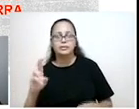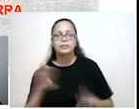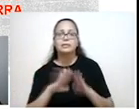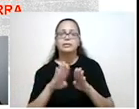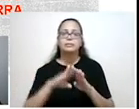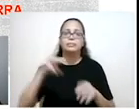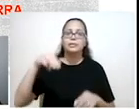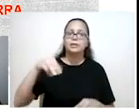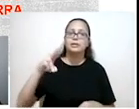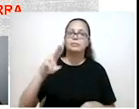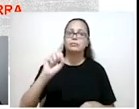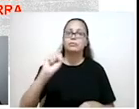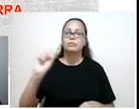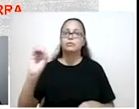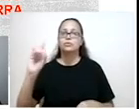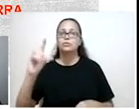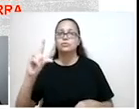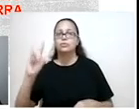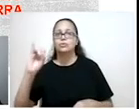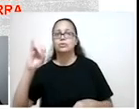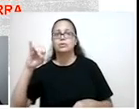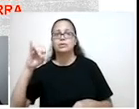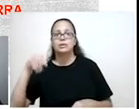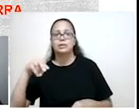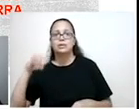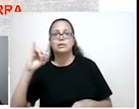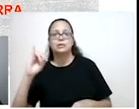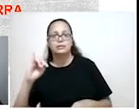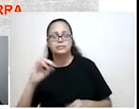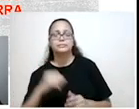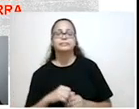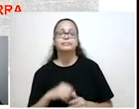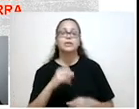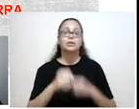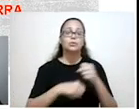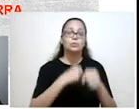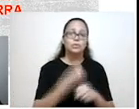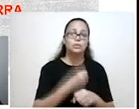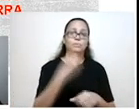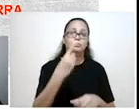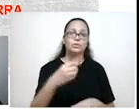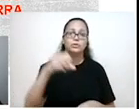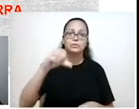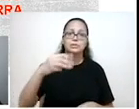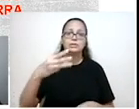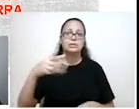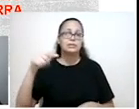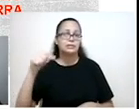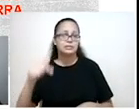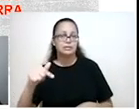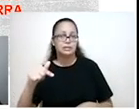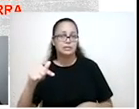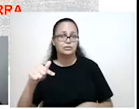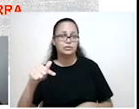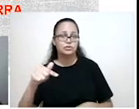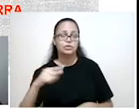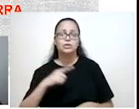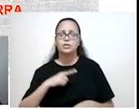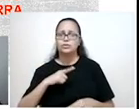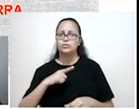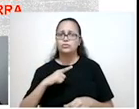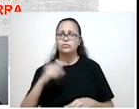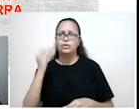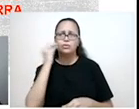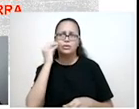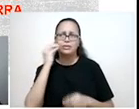Guerra Mundial mais tarde. Em 1937, ao testar bombas incendiárias,